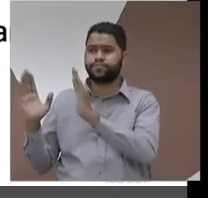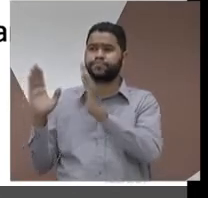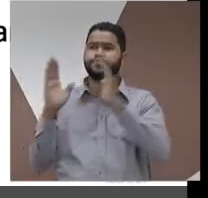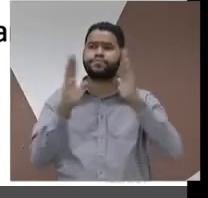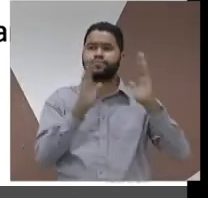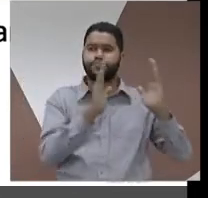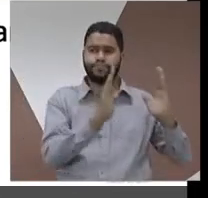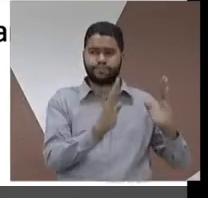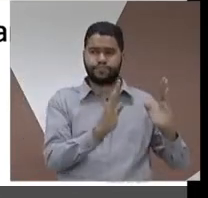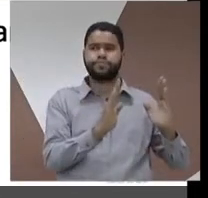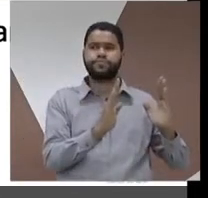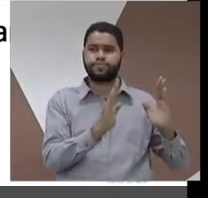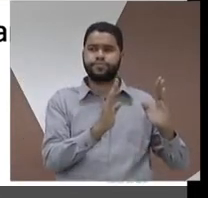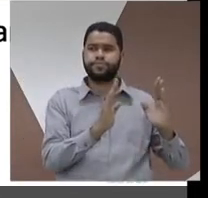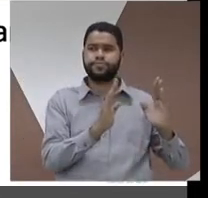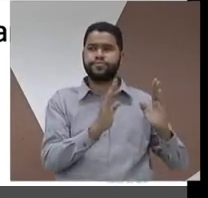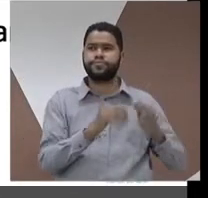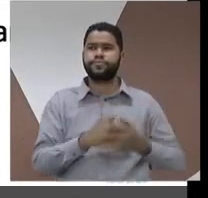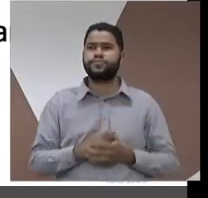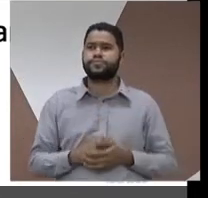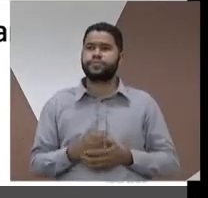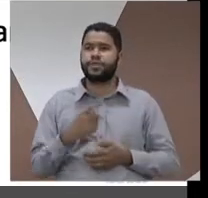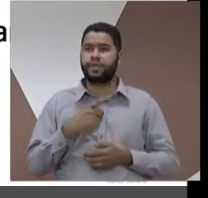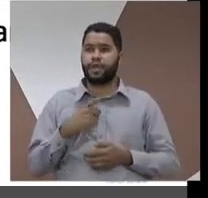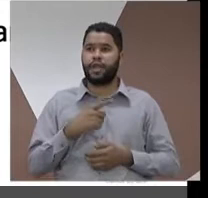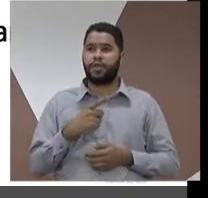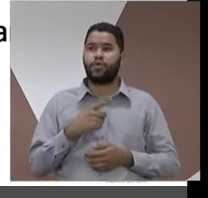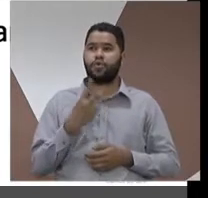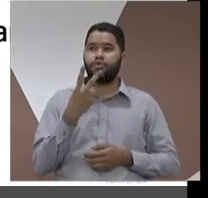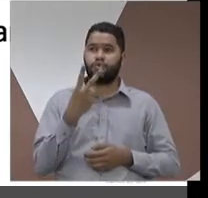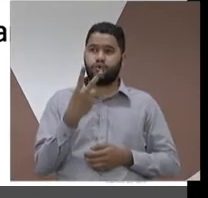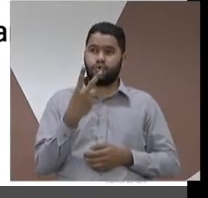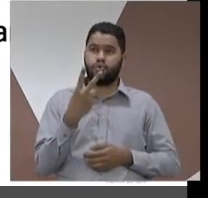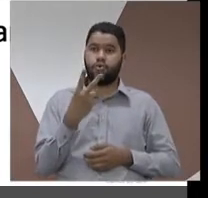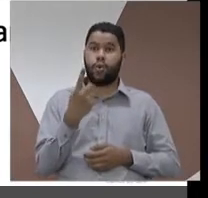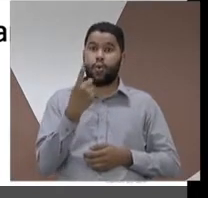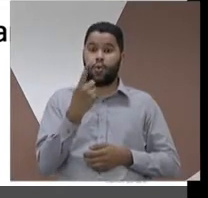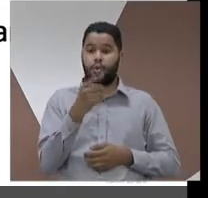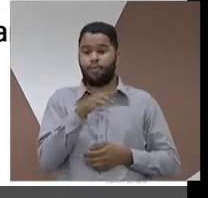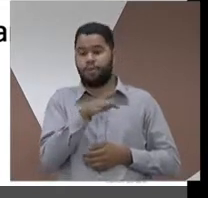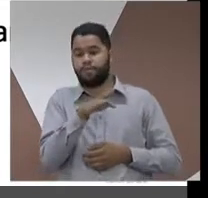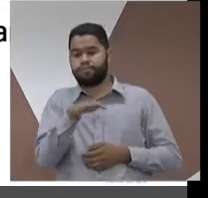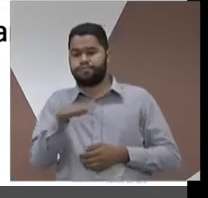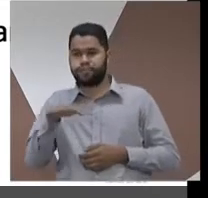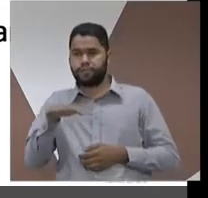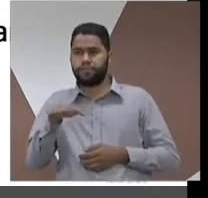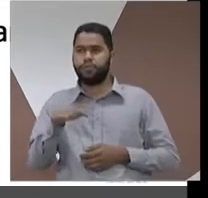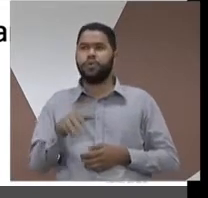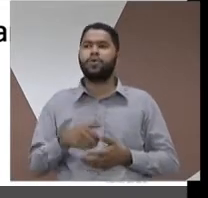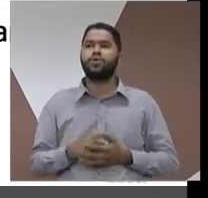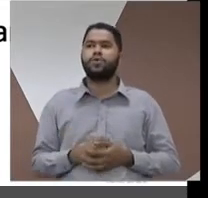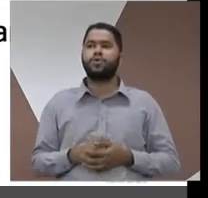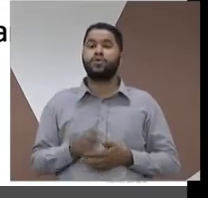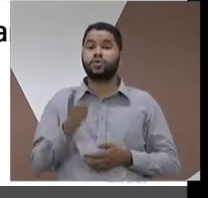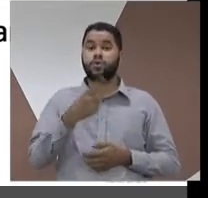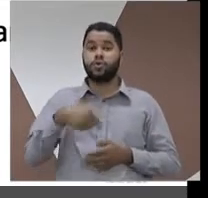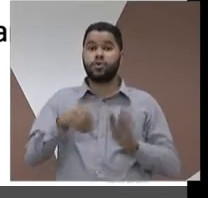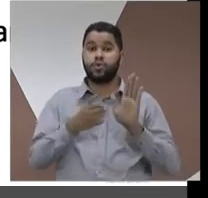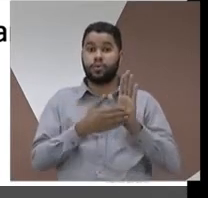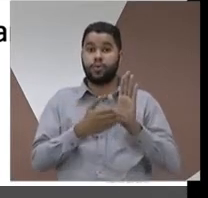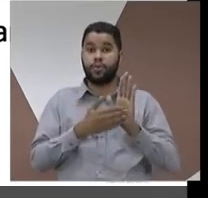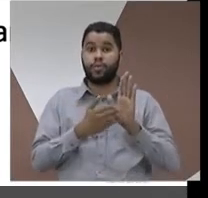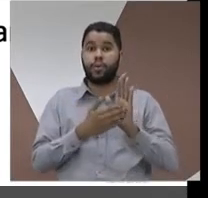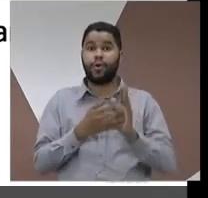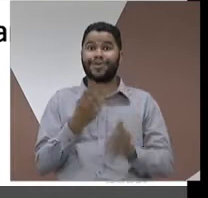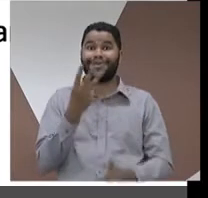rolamento, com uma de acostamento. No nosso preço, na nossa proposta,